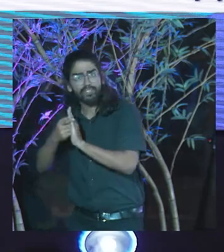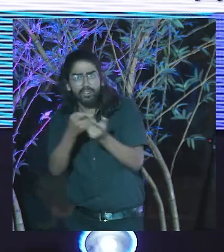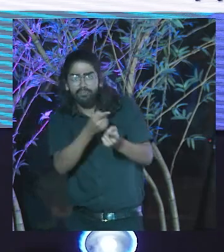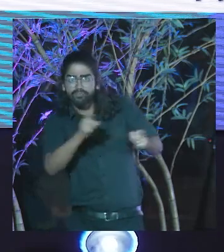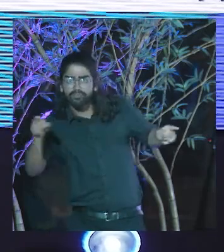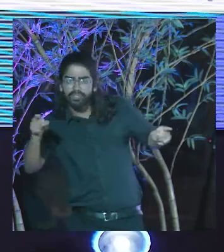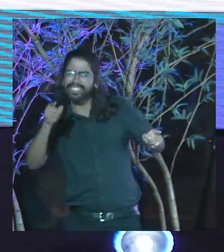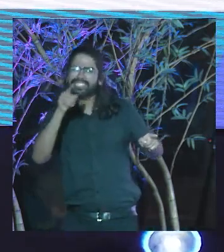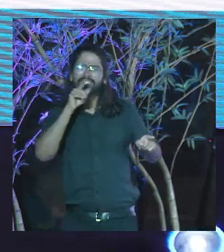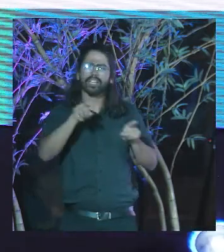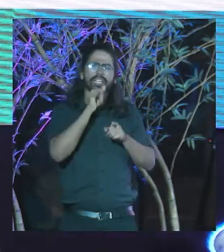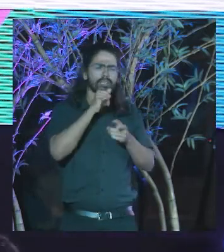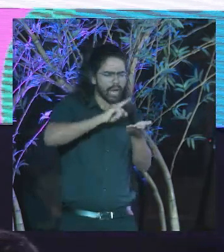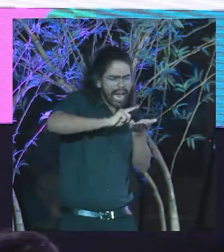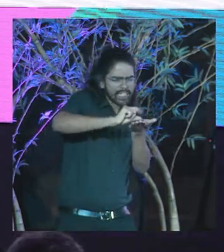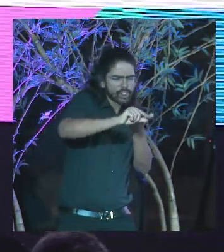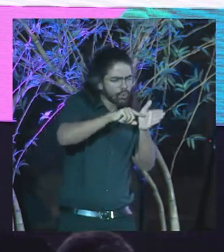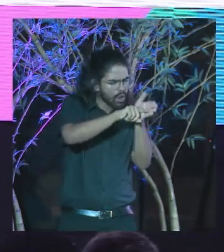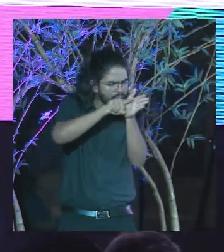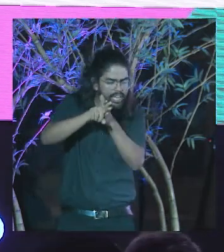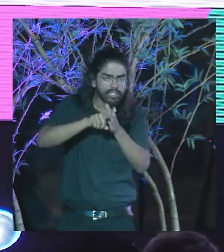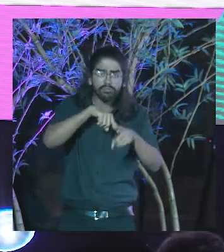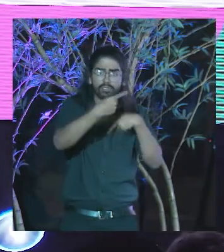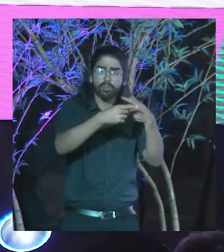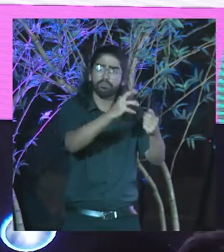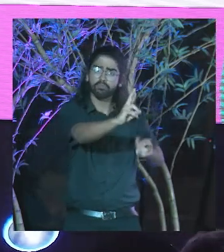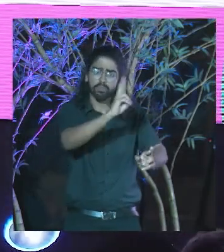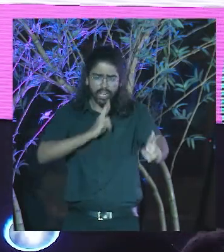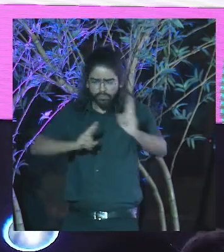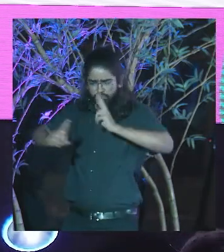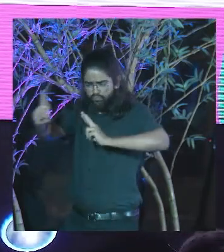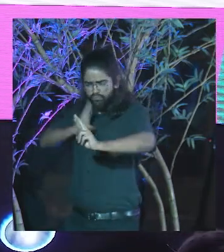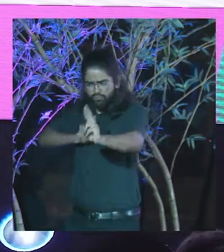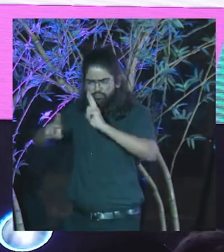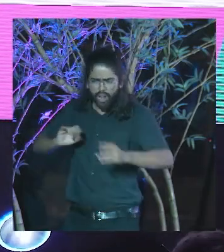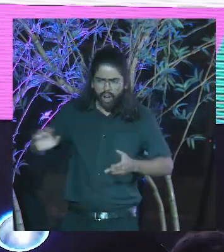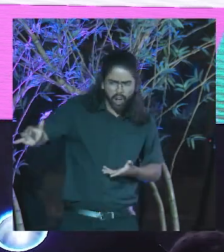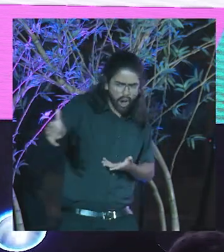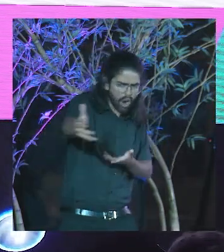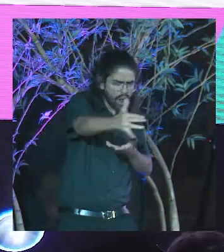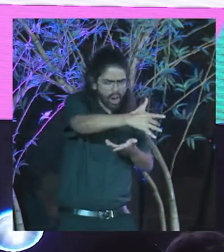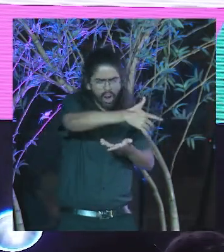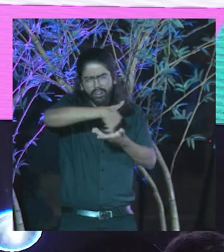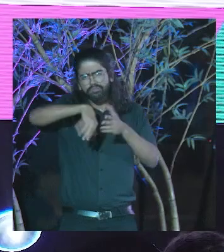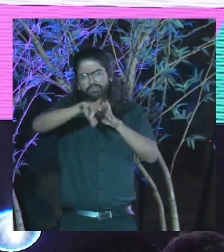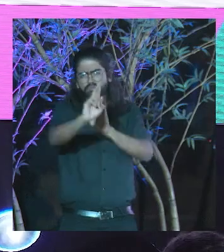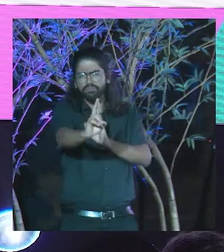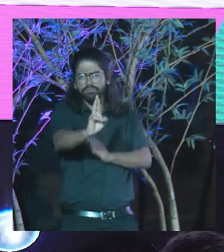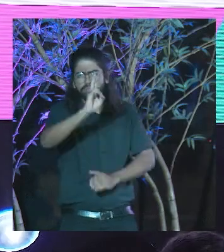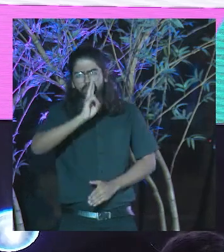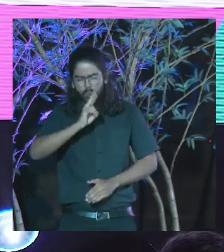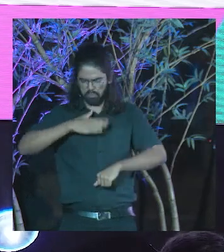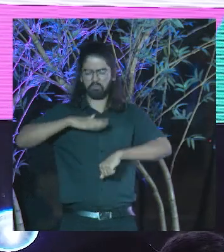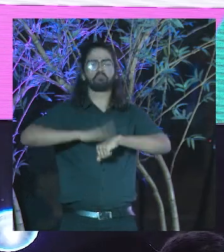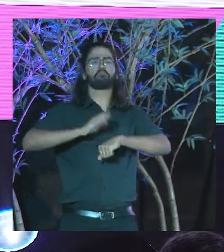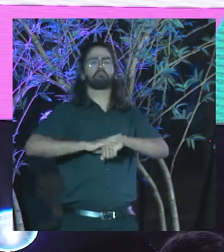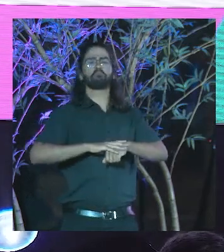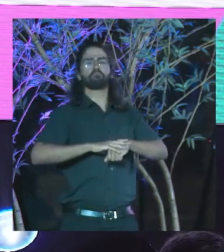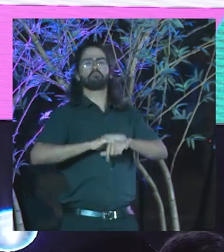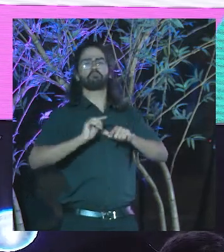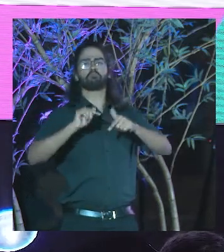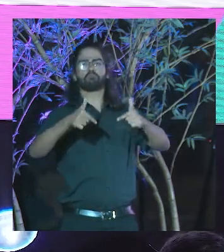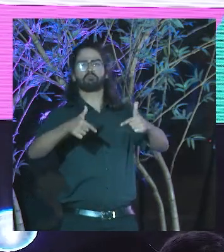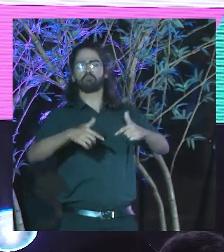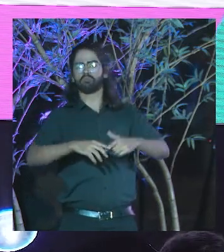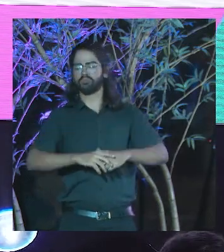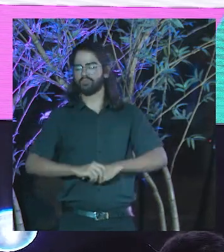investigar artigos acadêmicos e me entregam o resultado daquele trabalho conjunto como sendo dela,